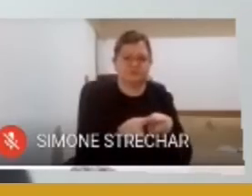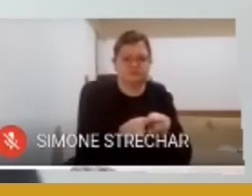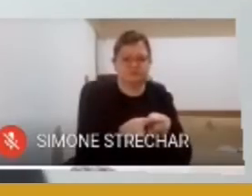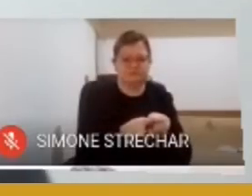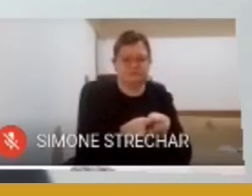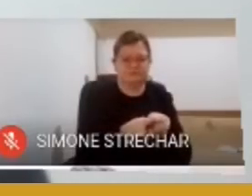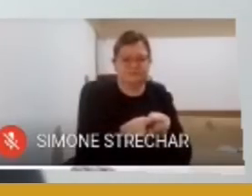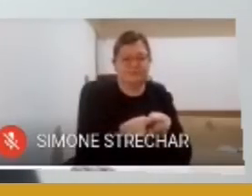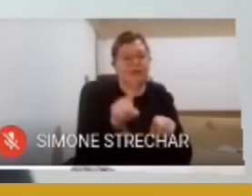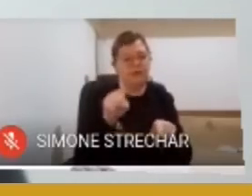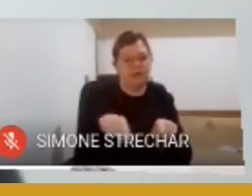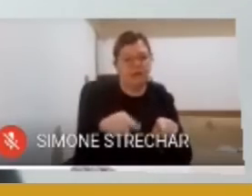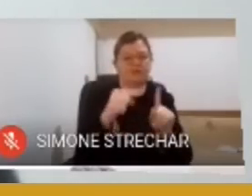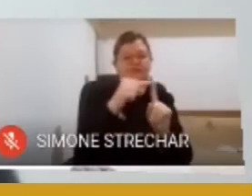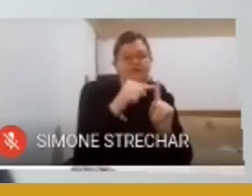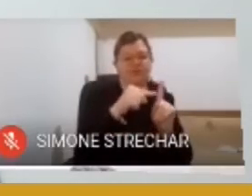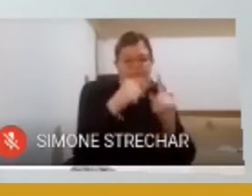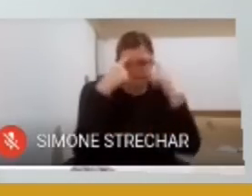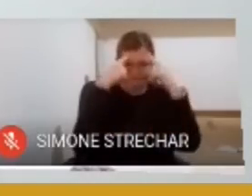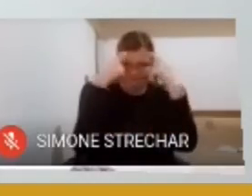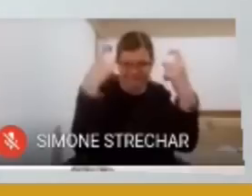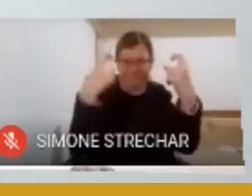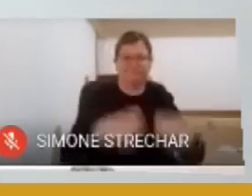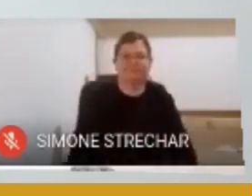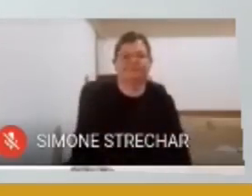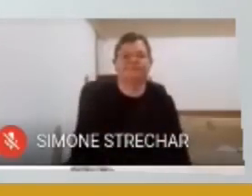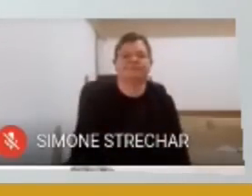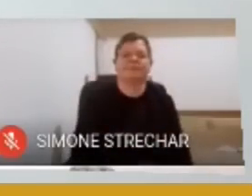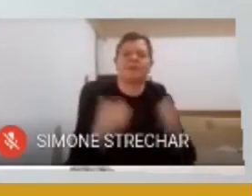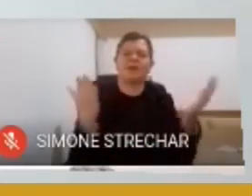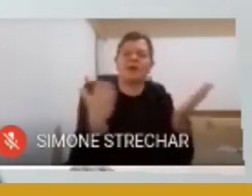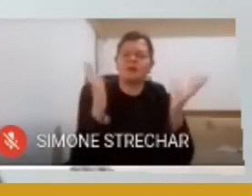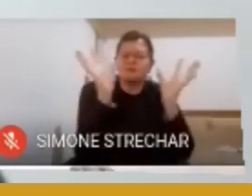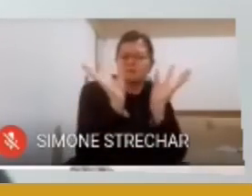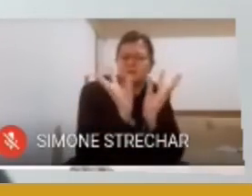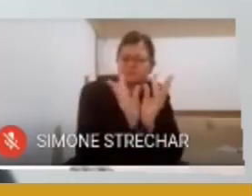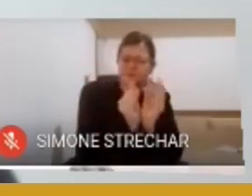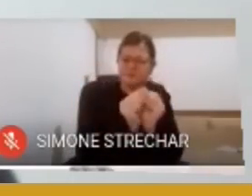esses conceitos, eu quero falar um pouco sobre os dados, né?